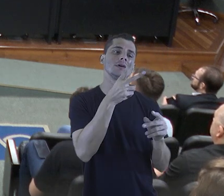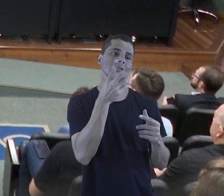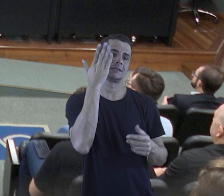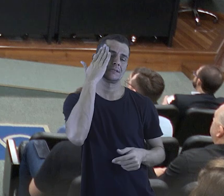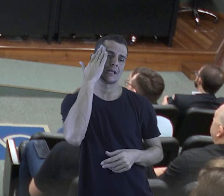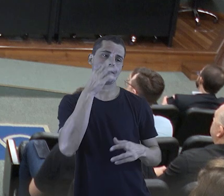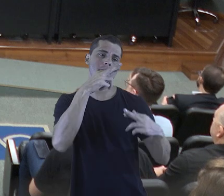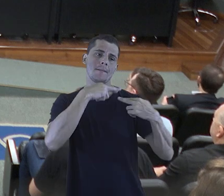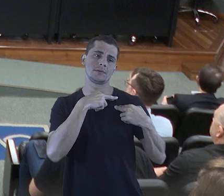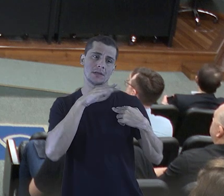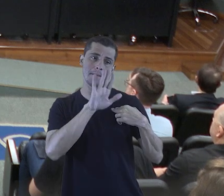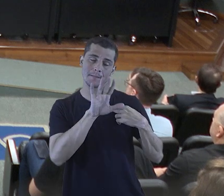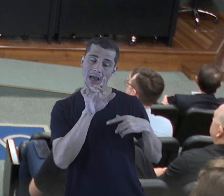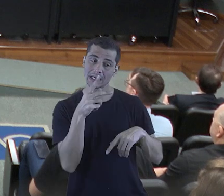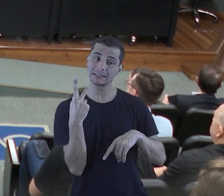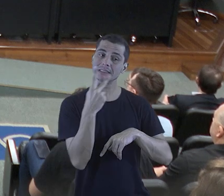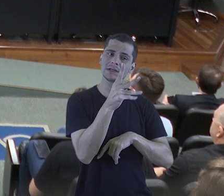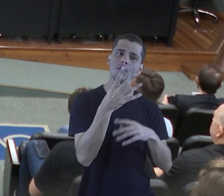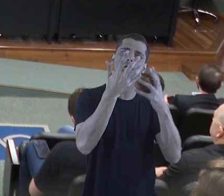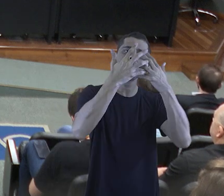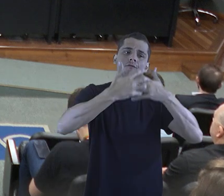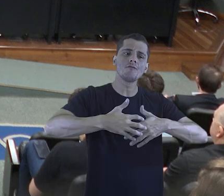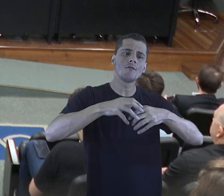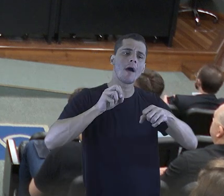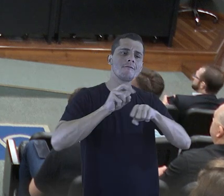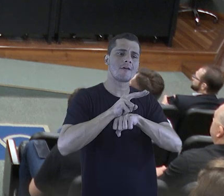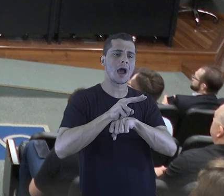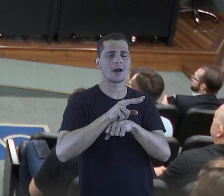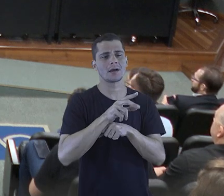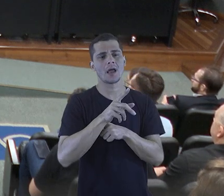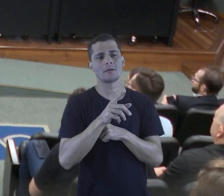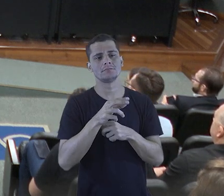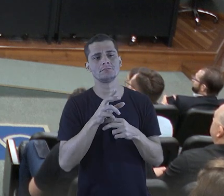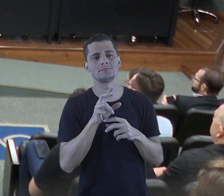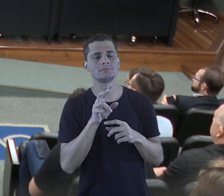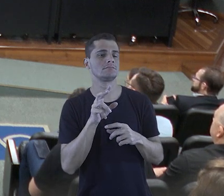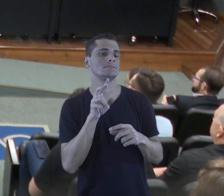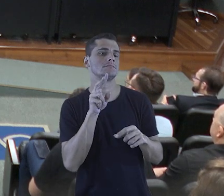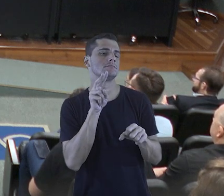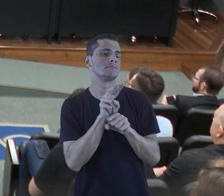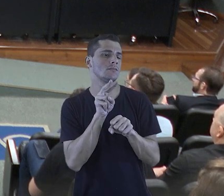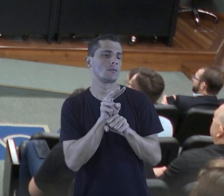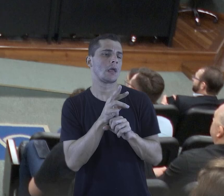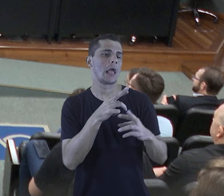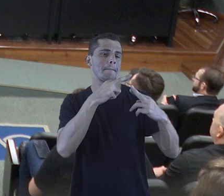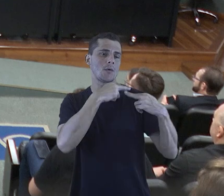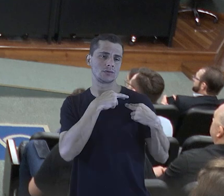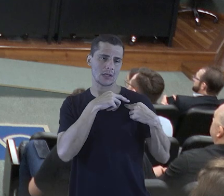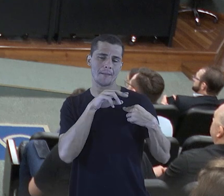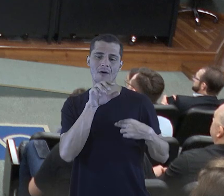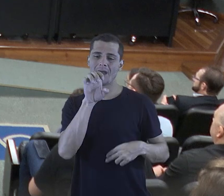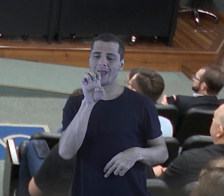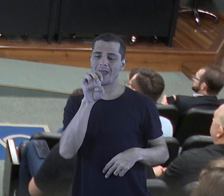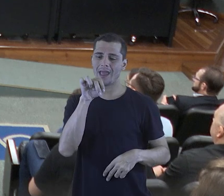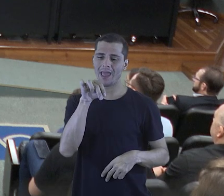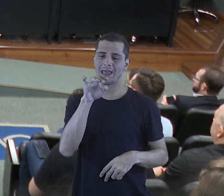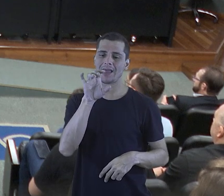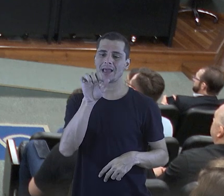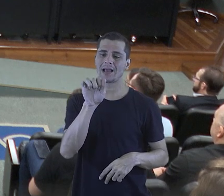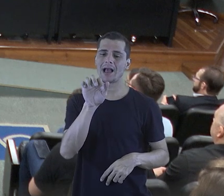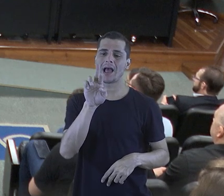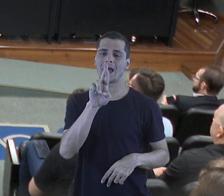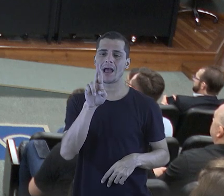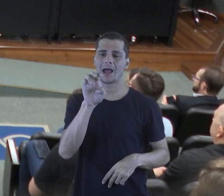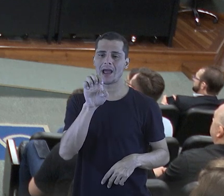o seguinte. Pense na cabeça do legislador. Bom, eu, Pironte, cidadão do Estado de Santa Catarina ou de outro